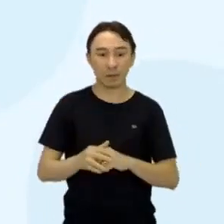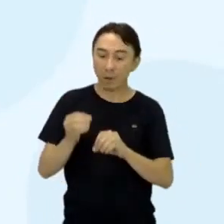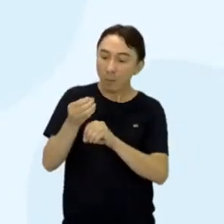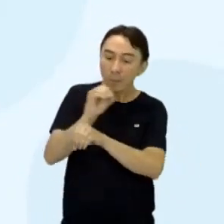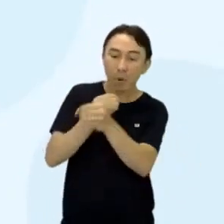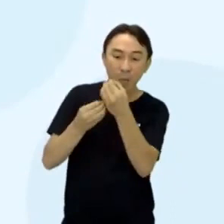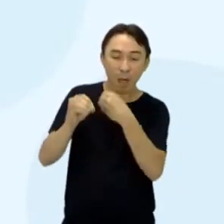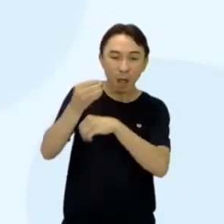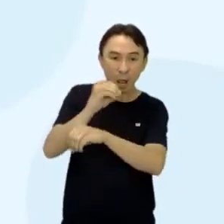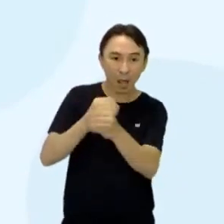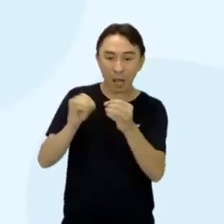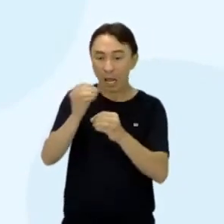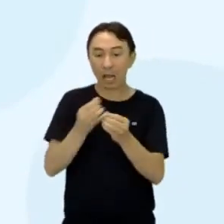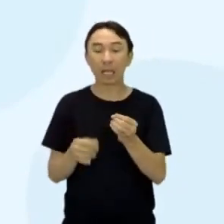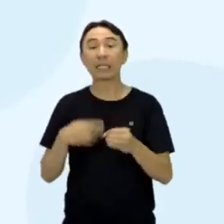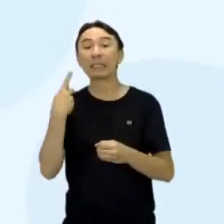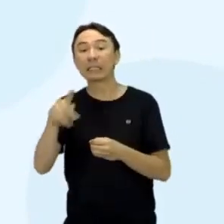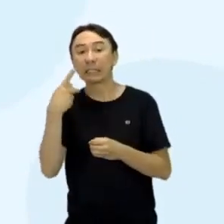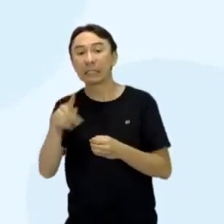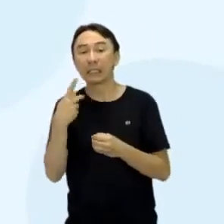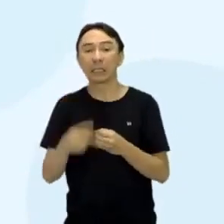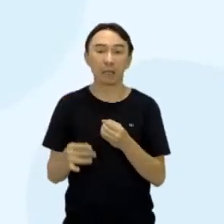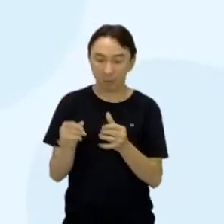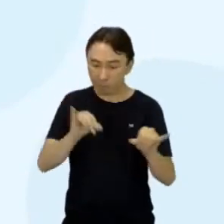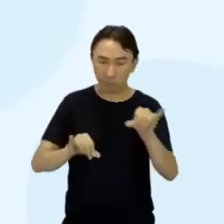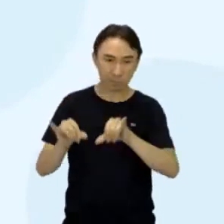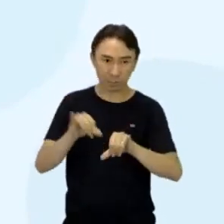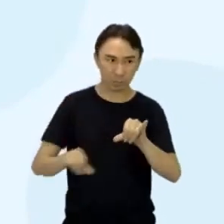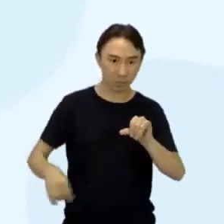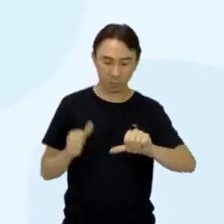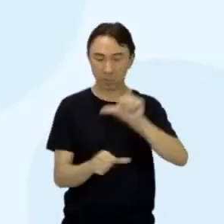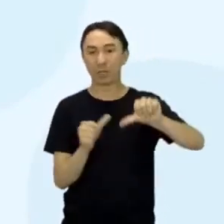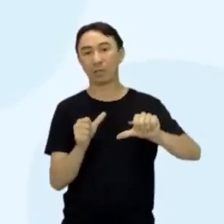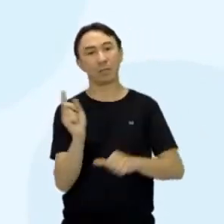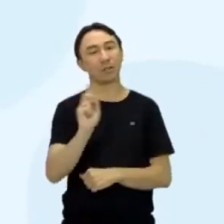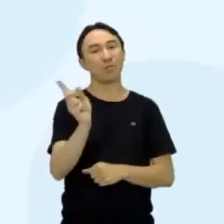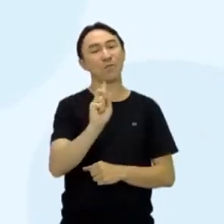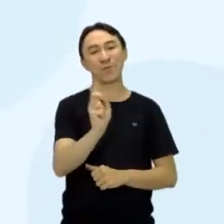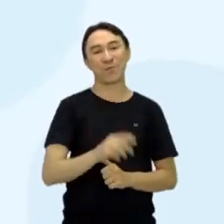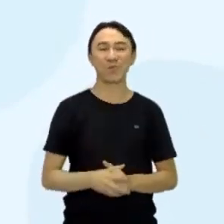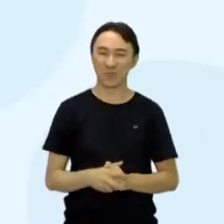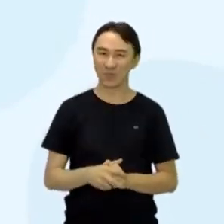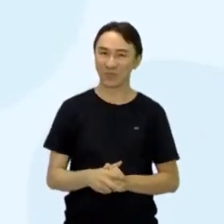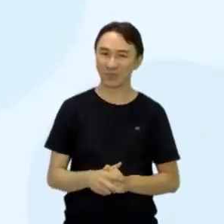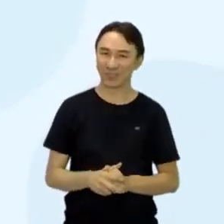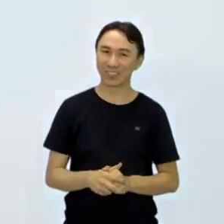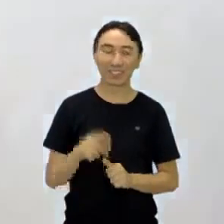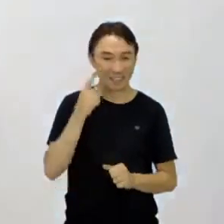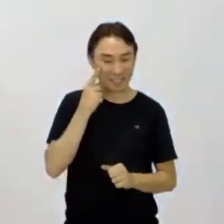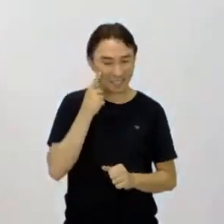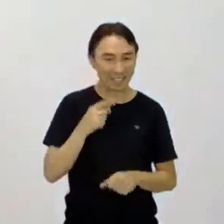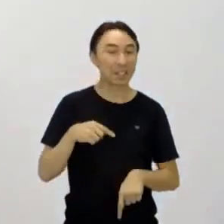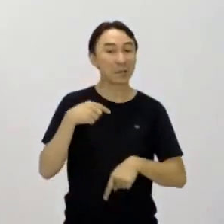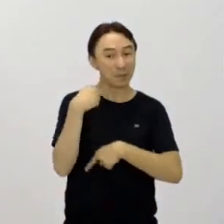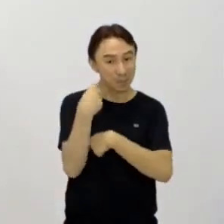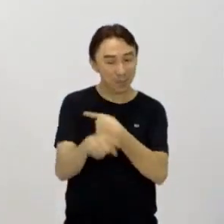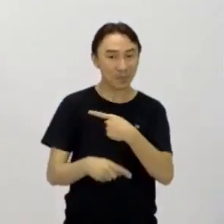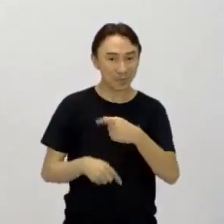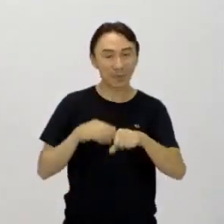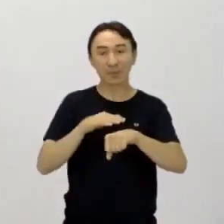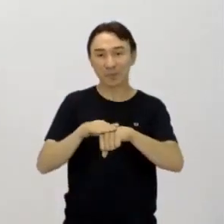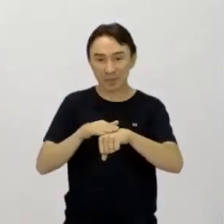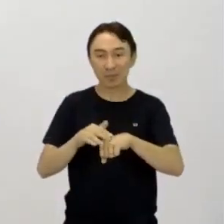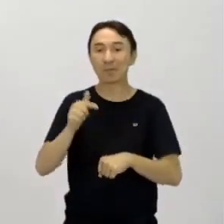sua composição necessariamente, tá bom? E aí eu vou chamar aqui a vinheta para a gente conversar aí a respeito